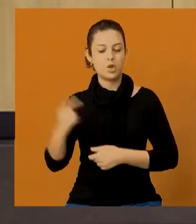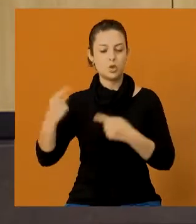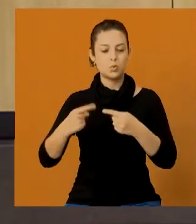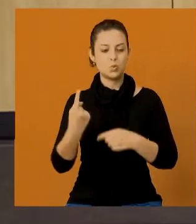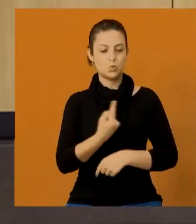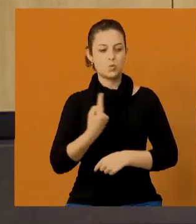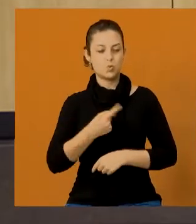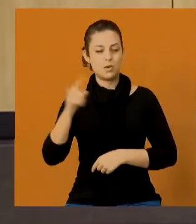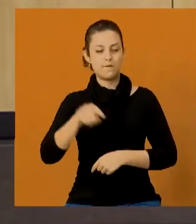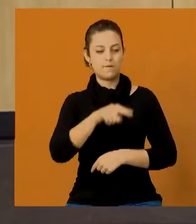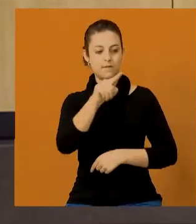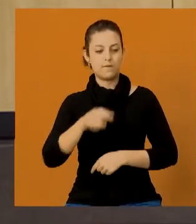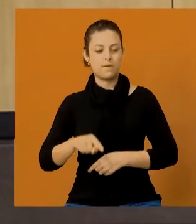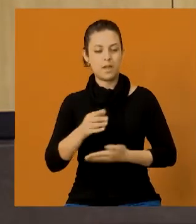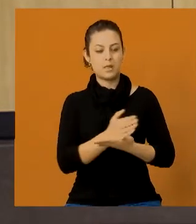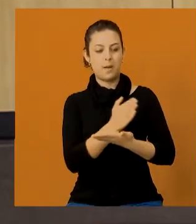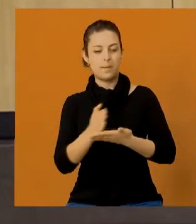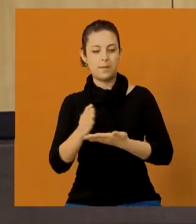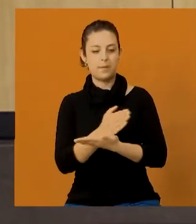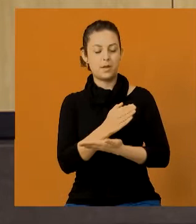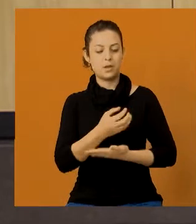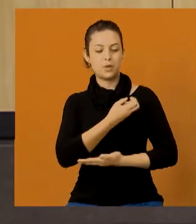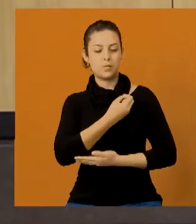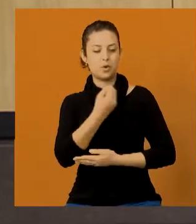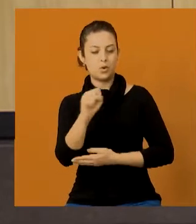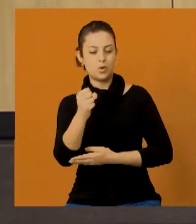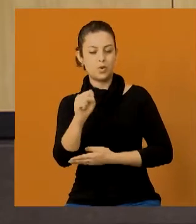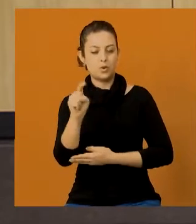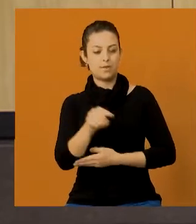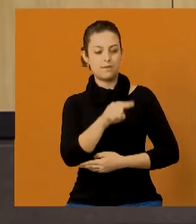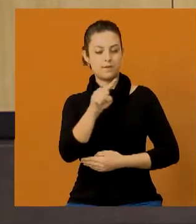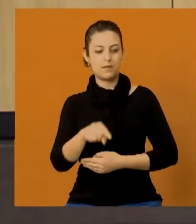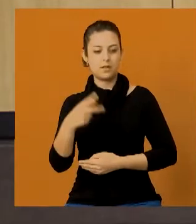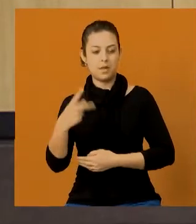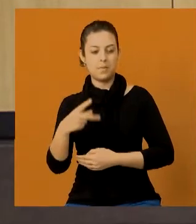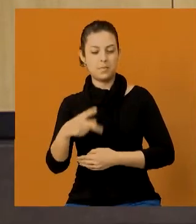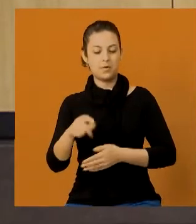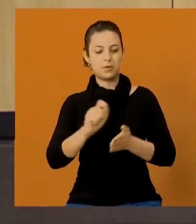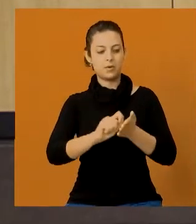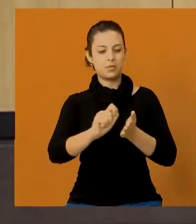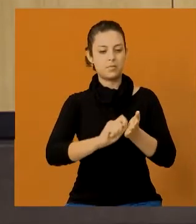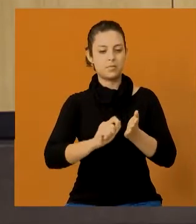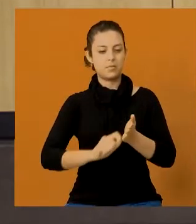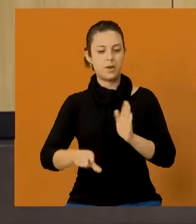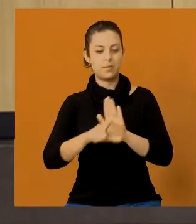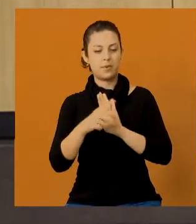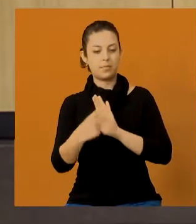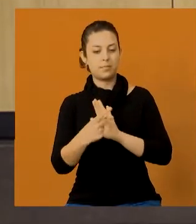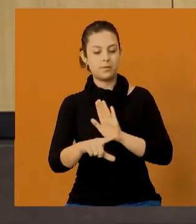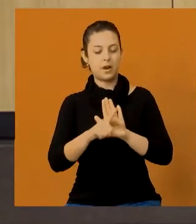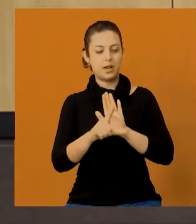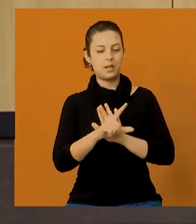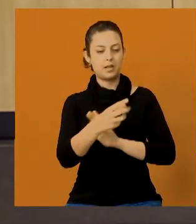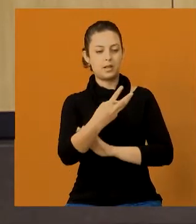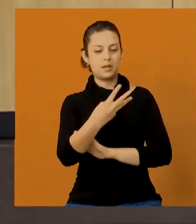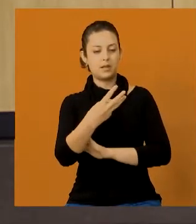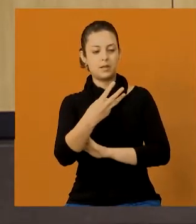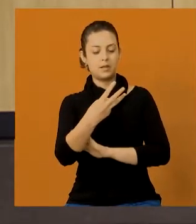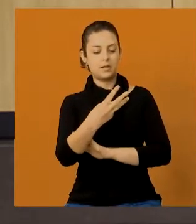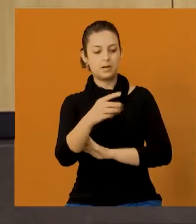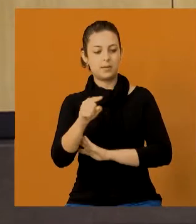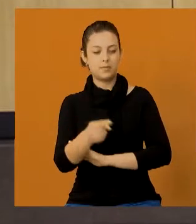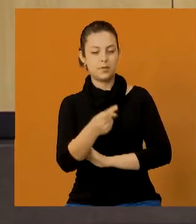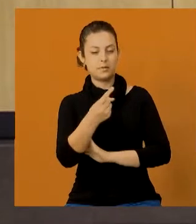Discussão única do veto parcial número 8 de 2017, veto parcial aos autógrafos da Lei número 6.169